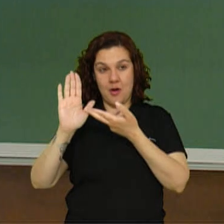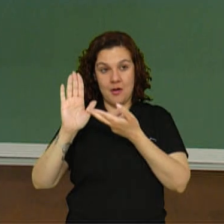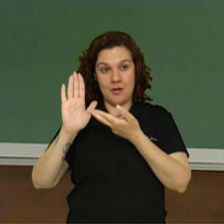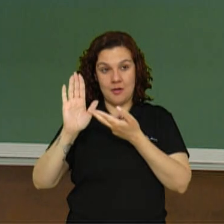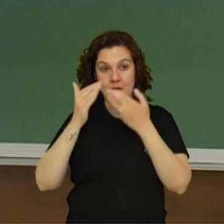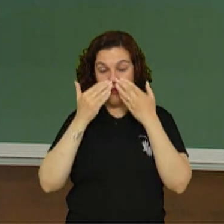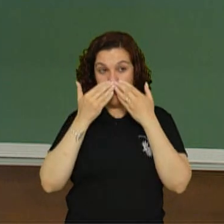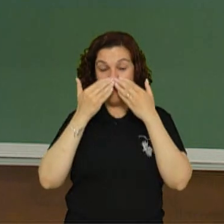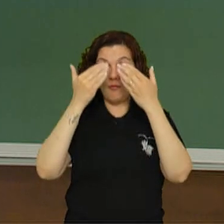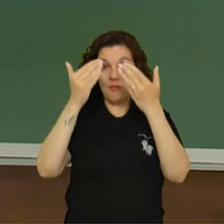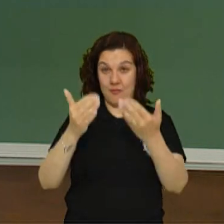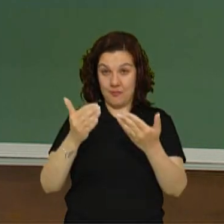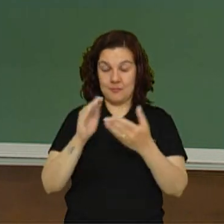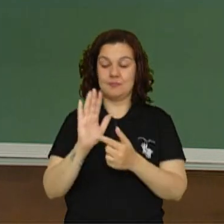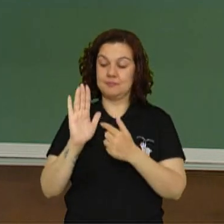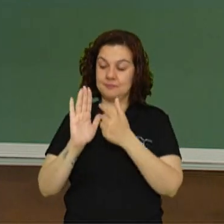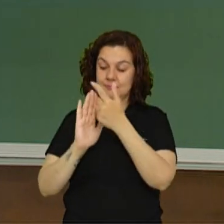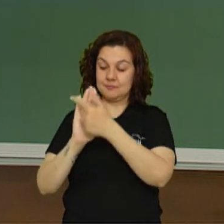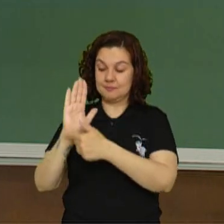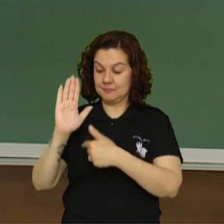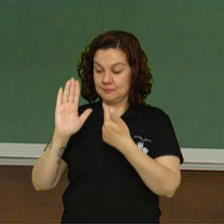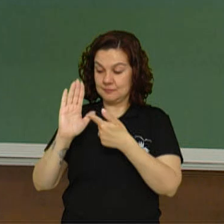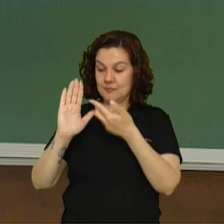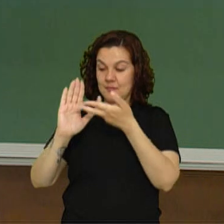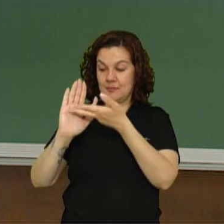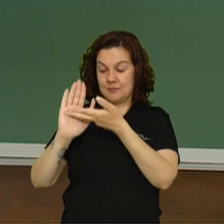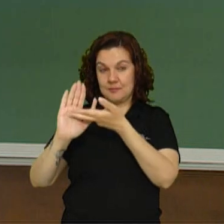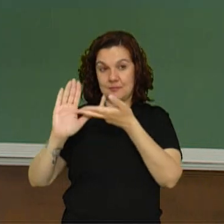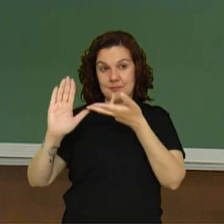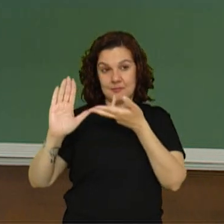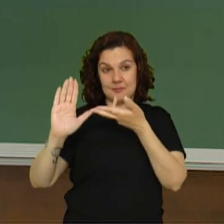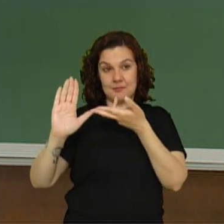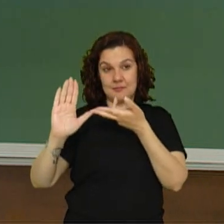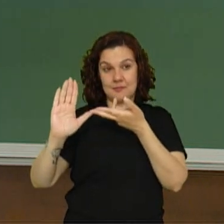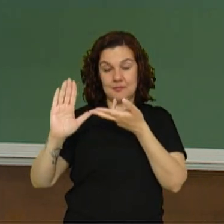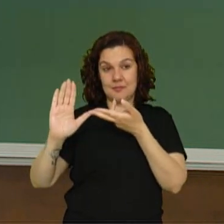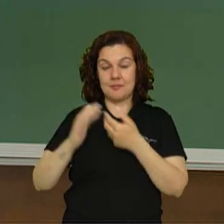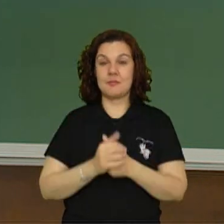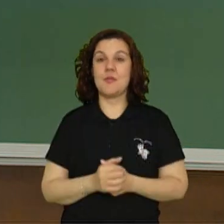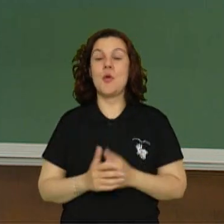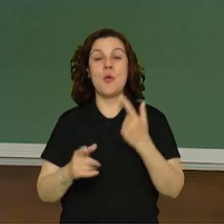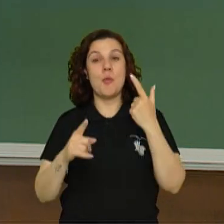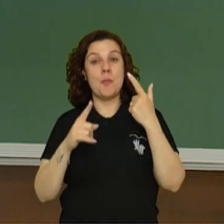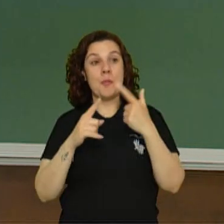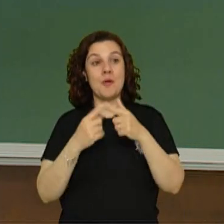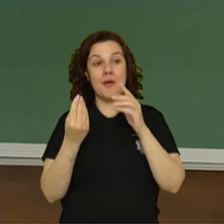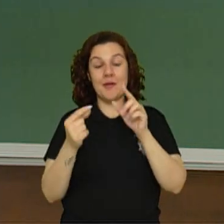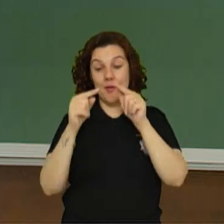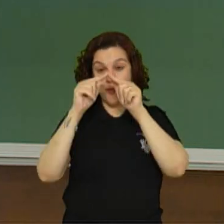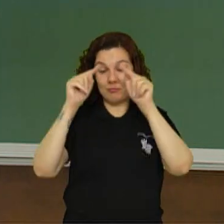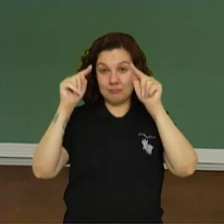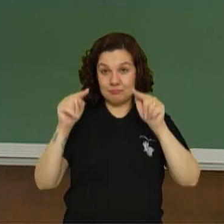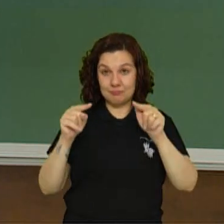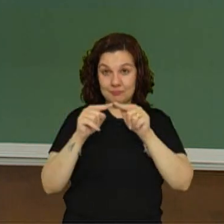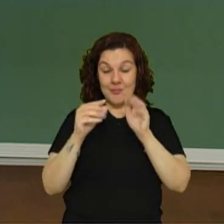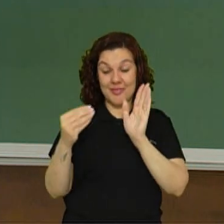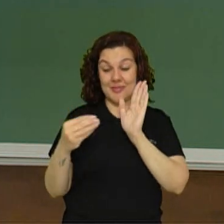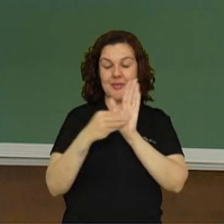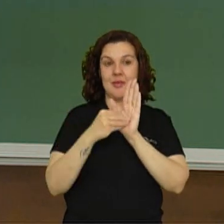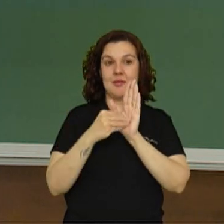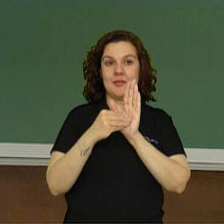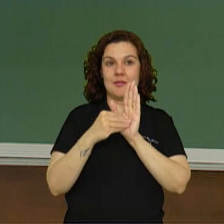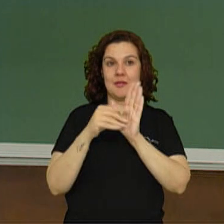é o raio que vai ficar fora. Se o raio vai ficar fora, é porque o polígono está dentro. Então,